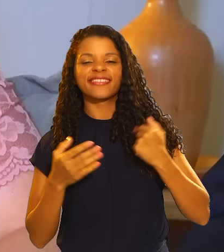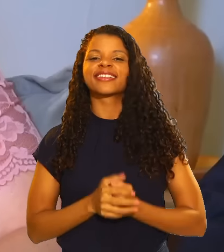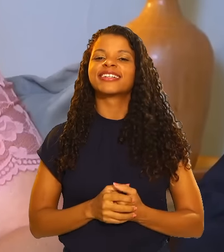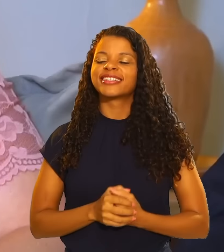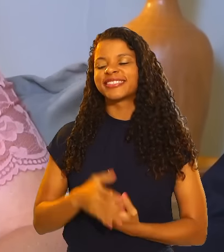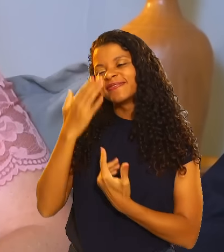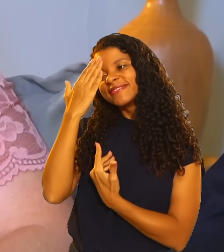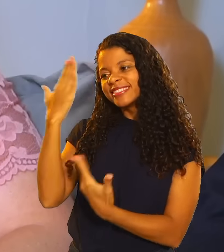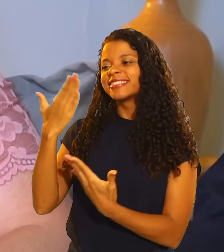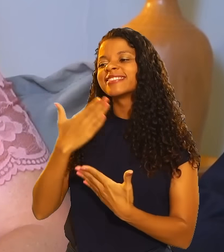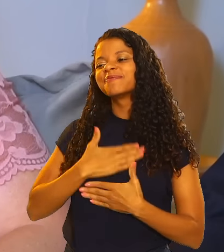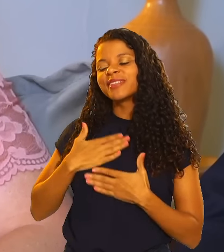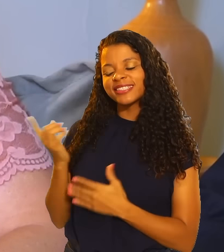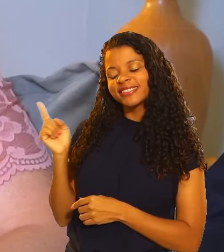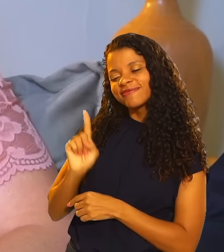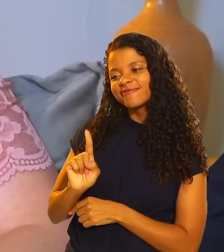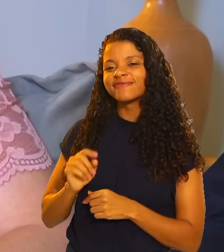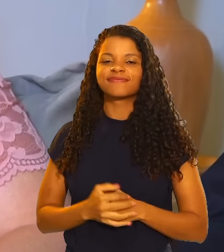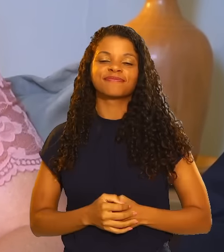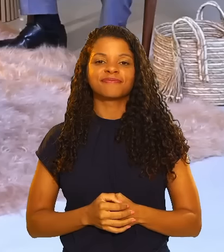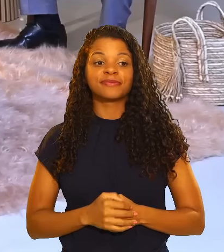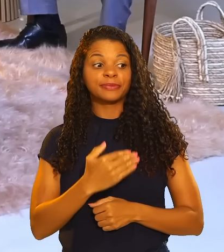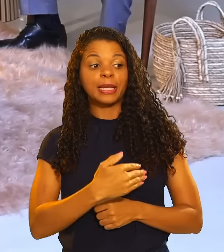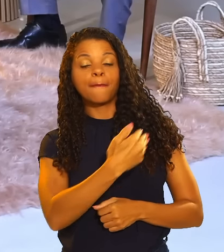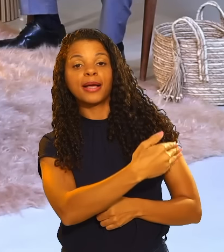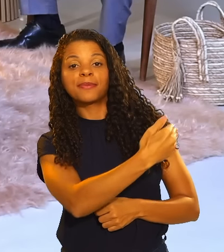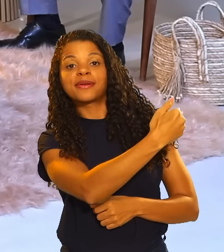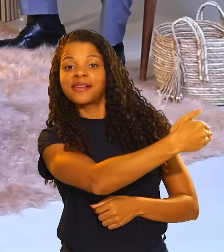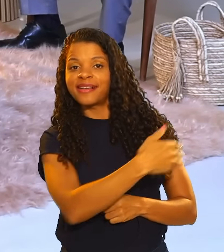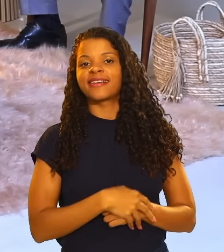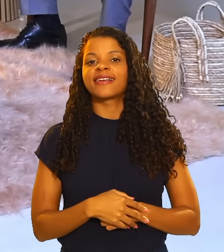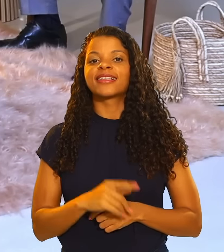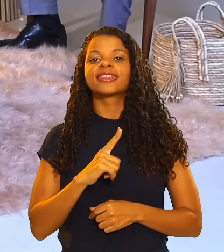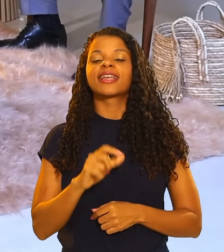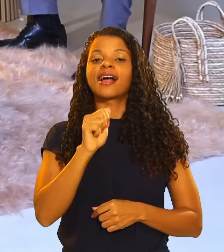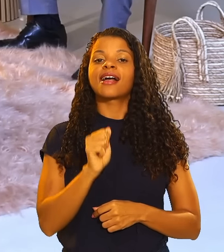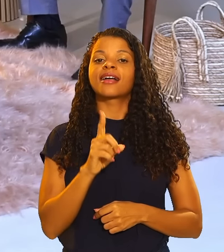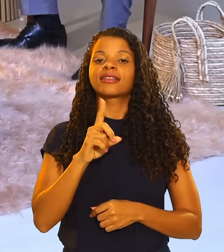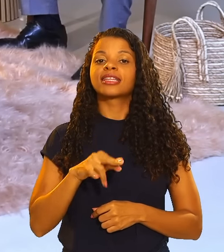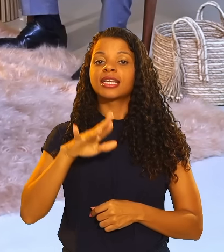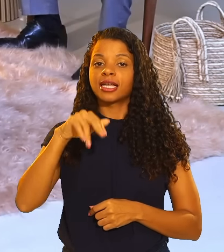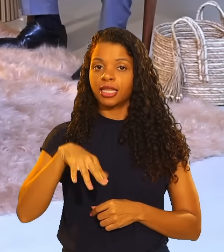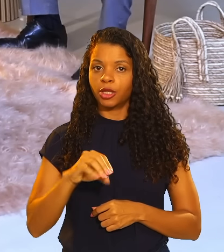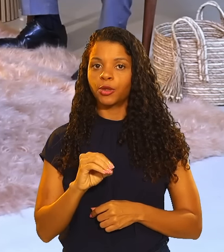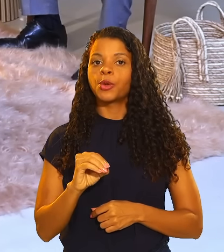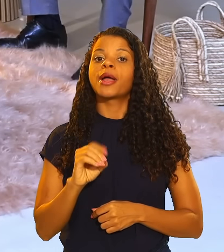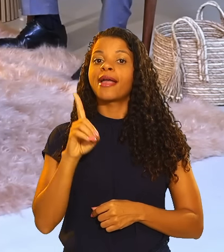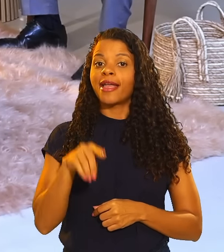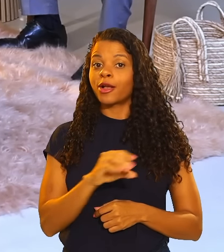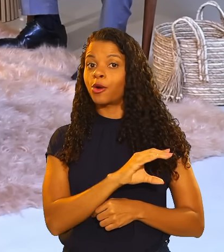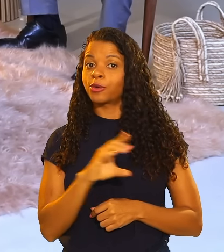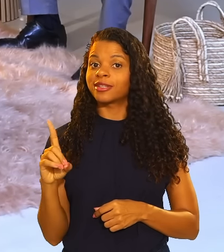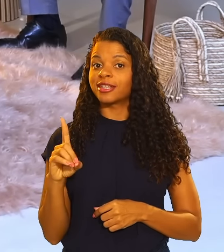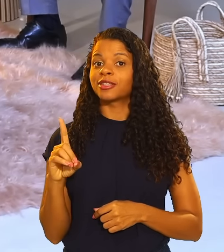bem-vinda. Obrigada, um prazer estar aqui novamente. Muito bom. E ao lado temos aqui o Adriano, que ele simplesmente coordena a classe